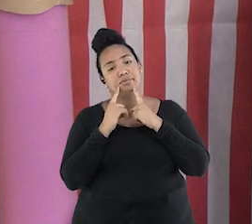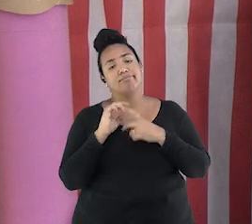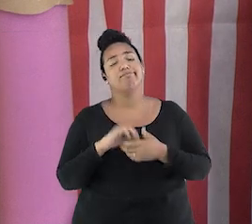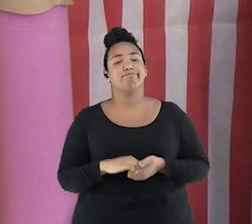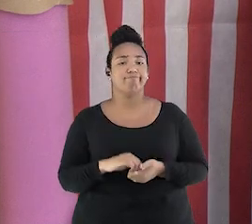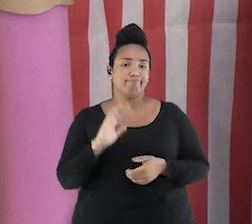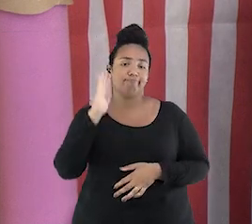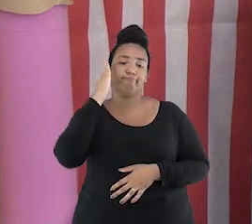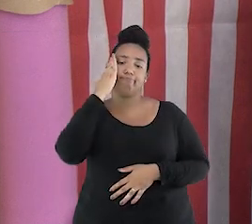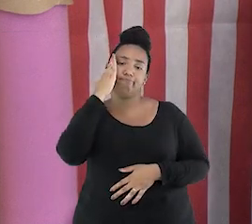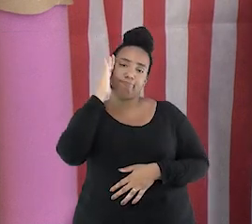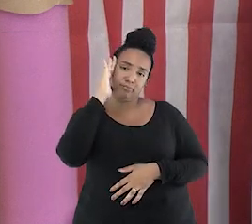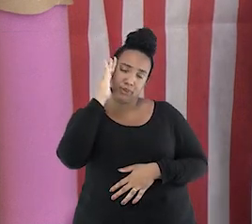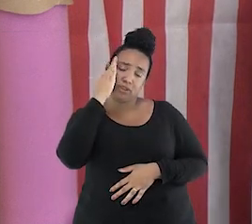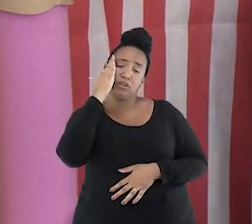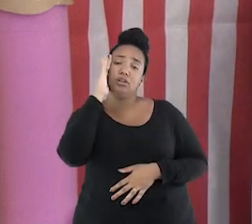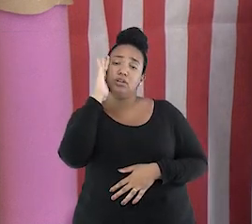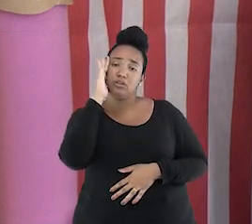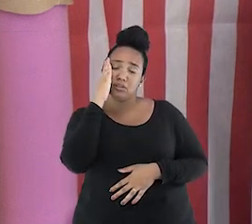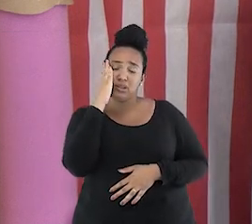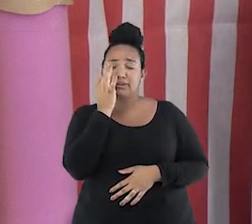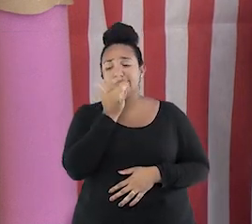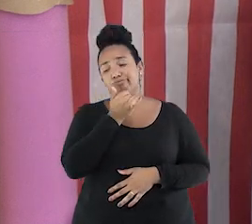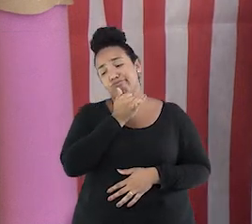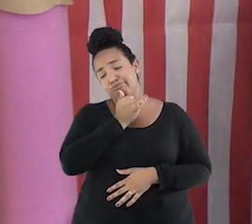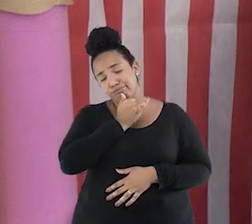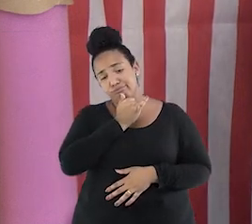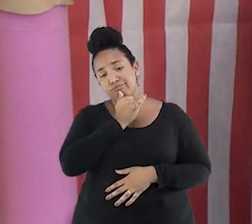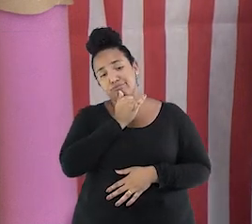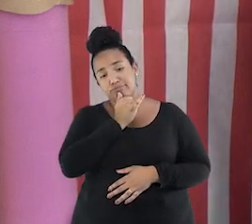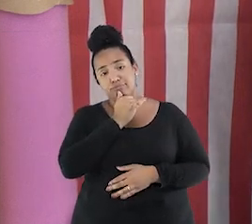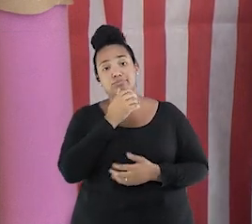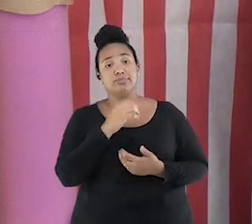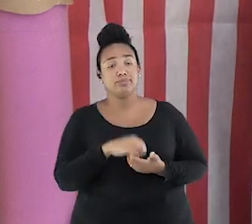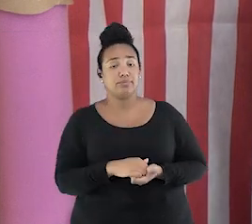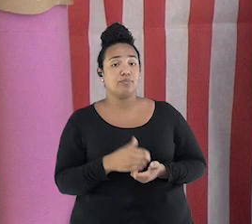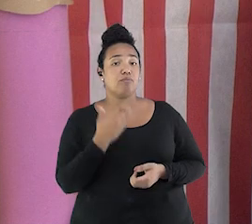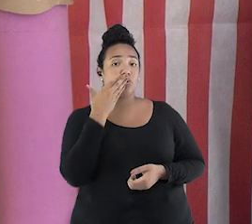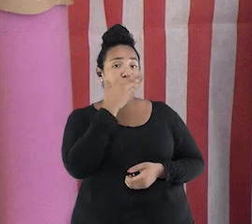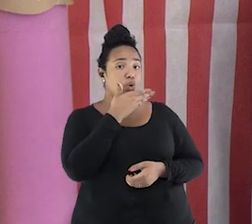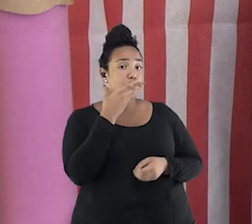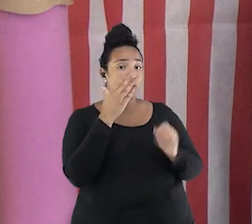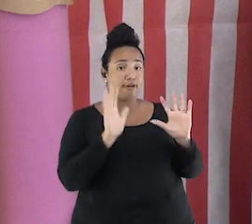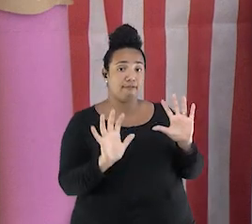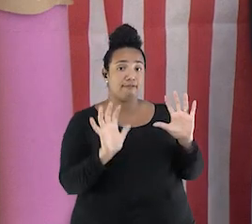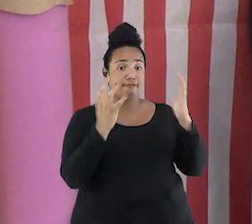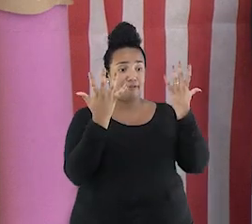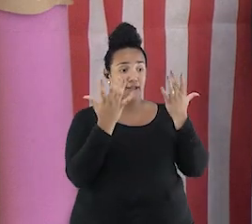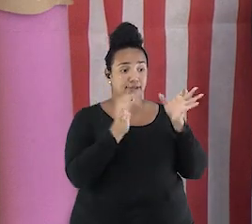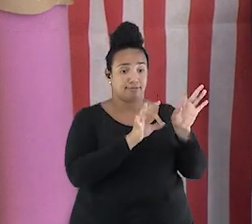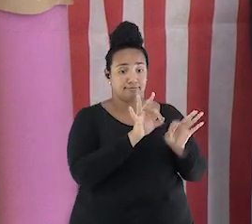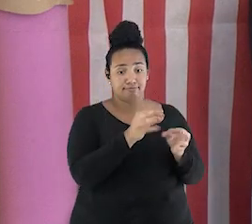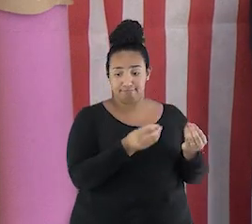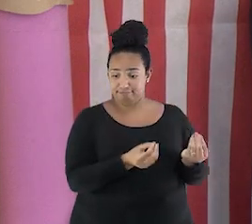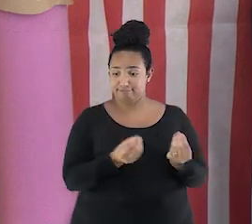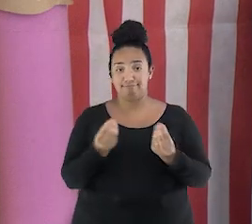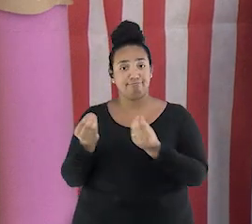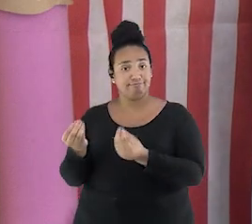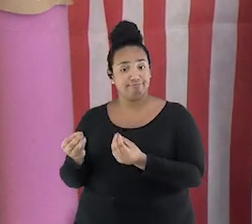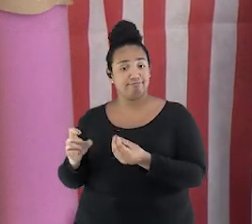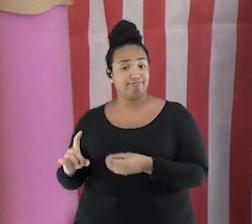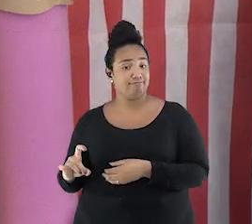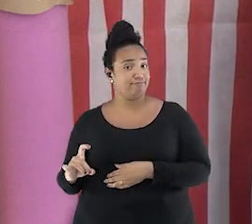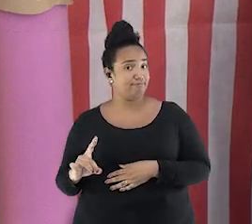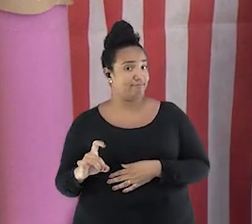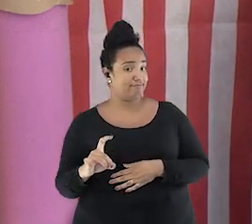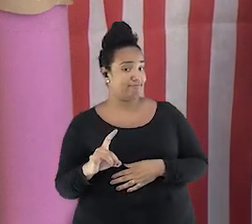Compreendeu tudo e ficou morrendo de pena. Foi buscar os docinhos que sobraram da festa e ofereceu para